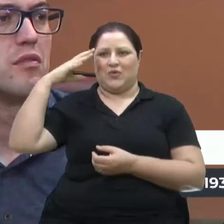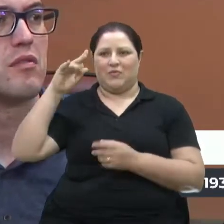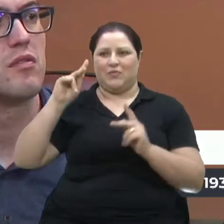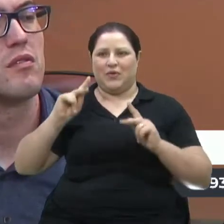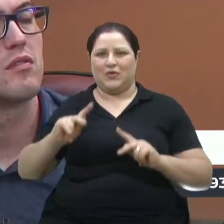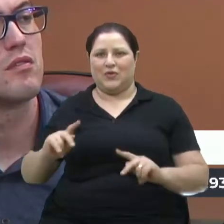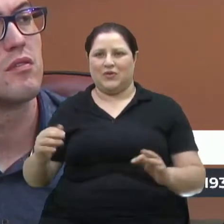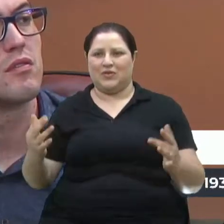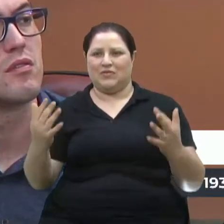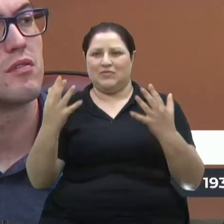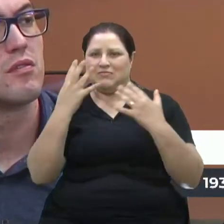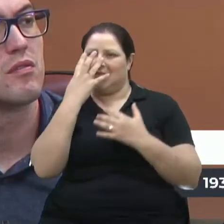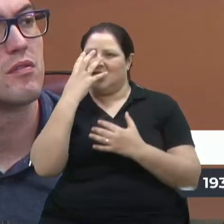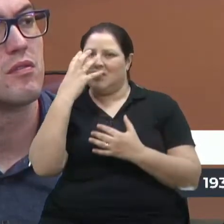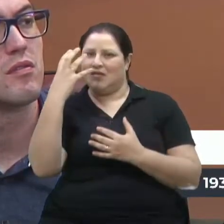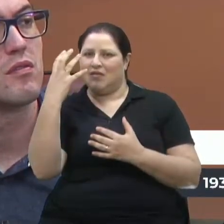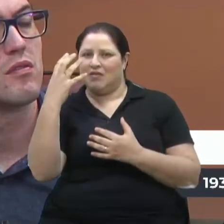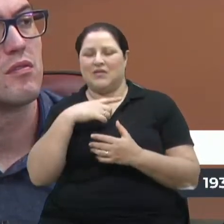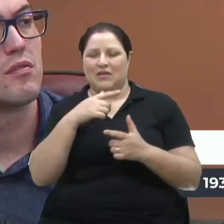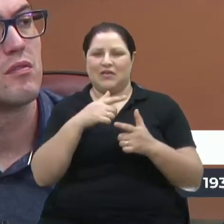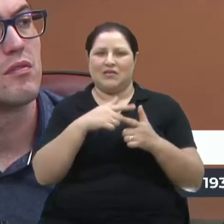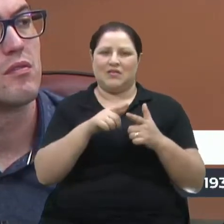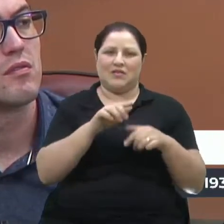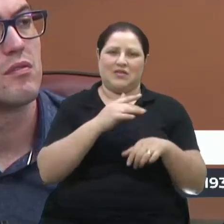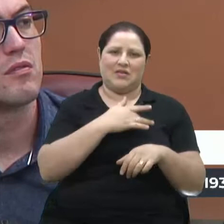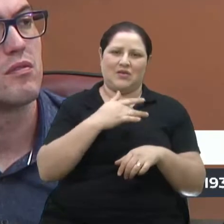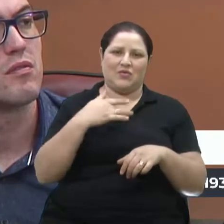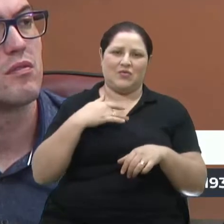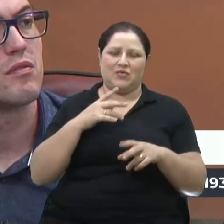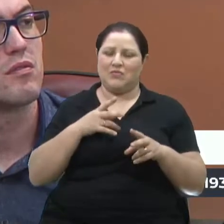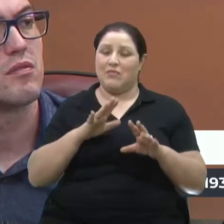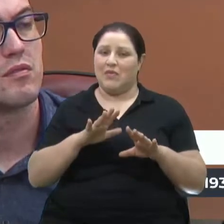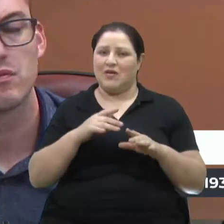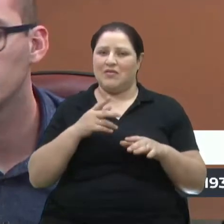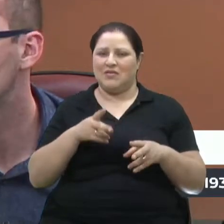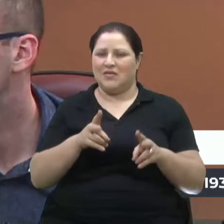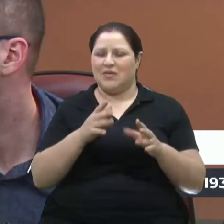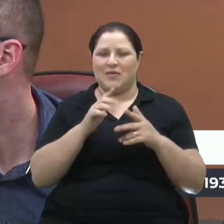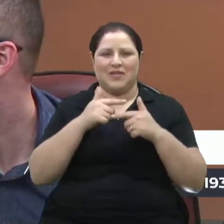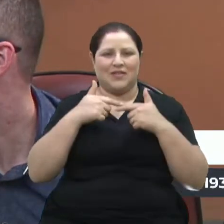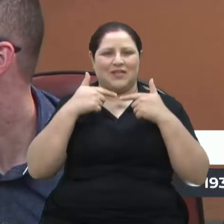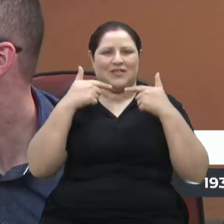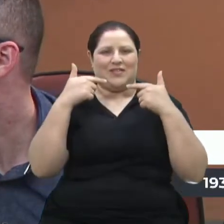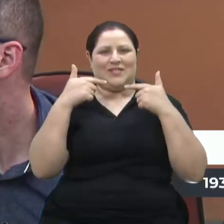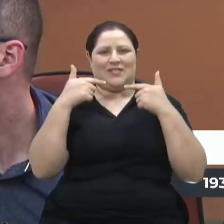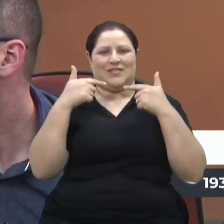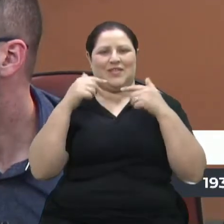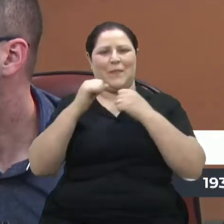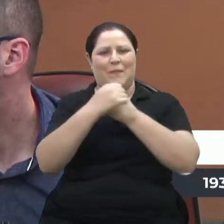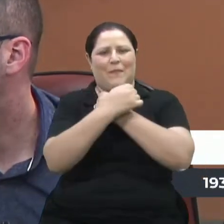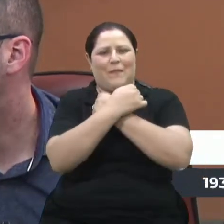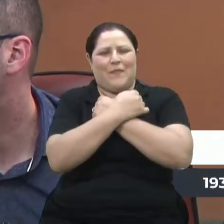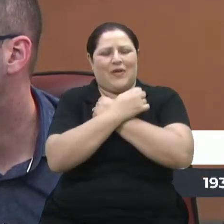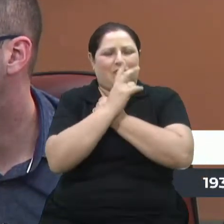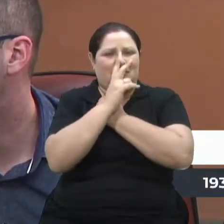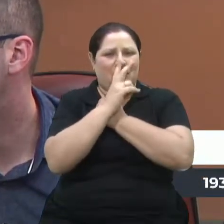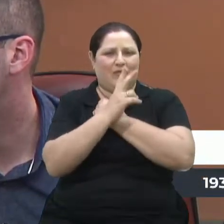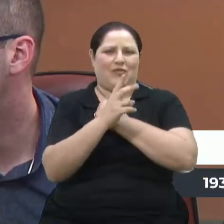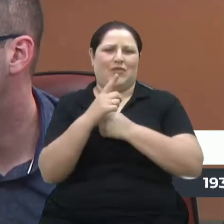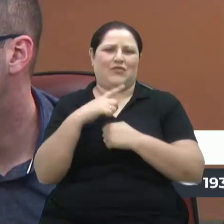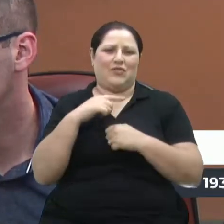de todos os problemas de saúde, o sorriso era a marca registrada dele e aquele abraço apertado que ele tinha